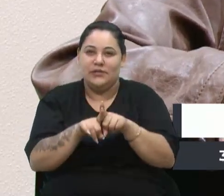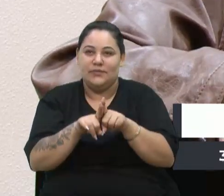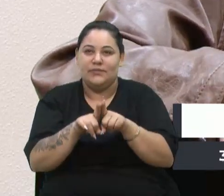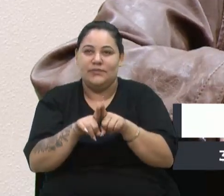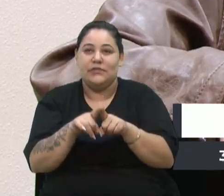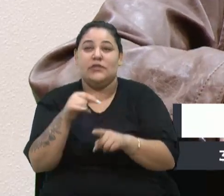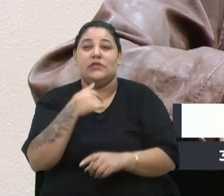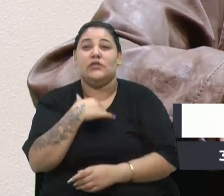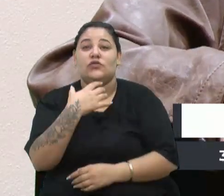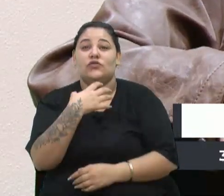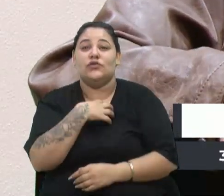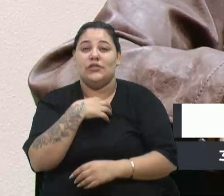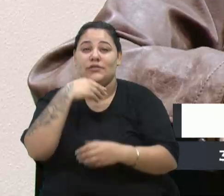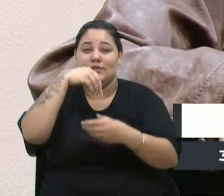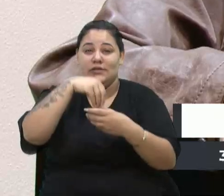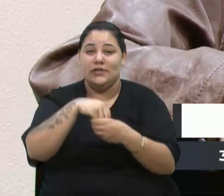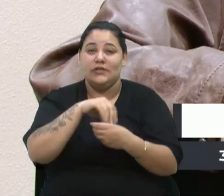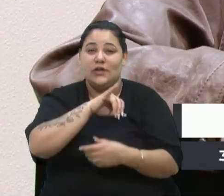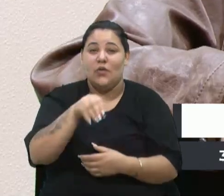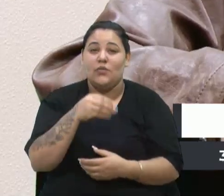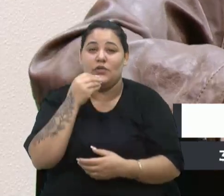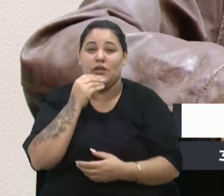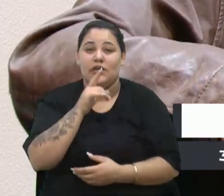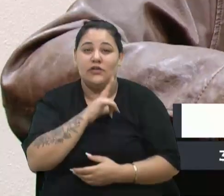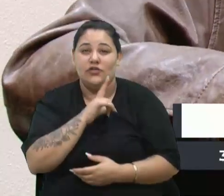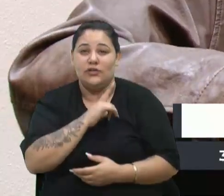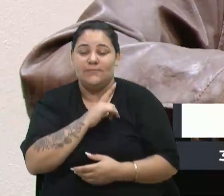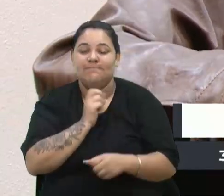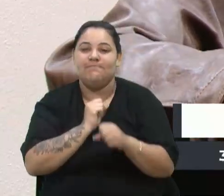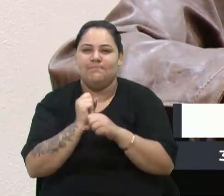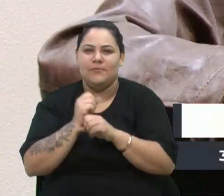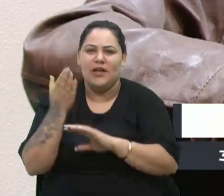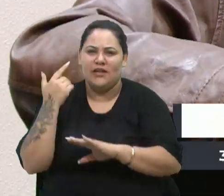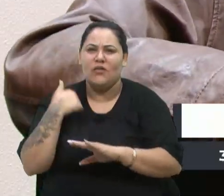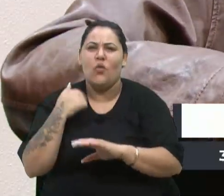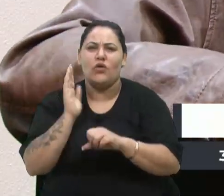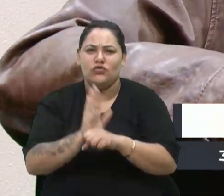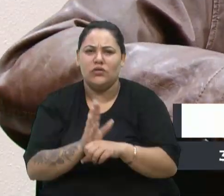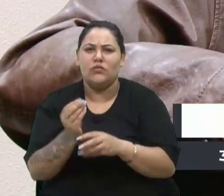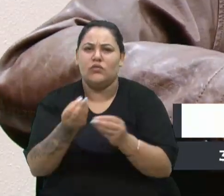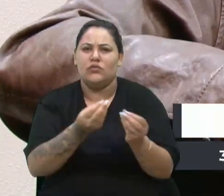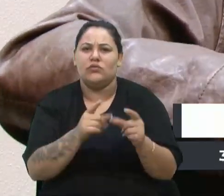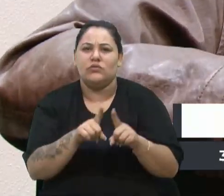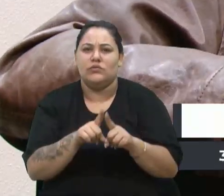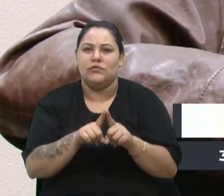forma, dentro das possibilidades da época, ajudei muito.